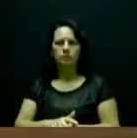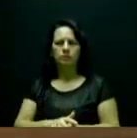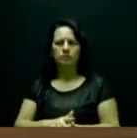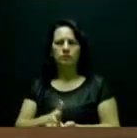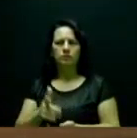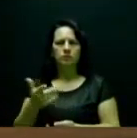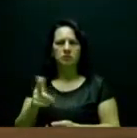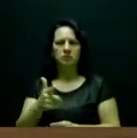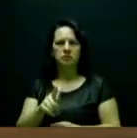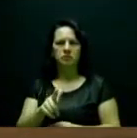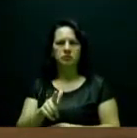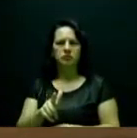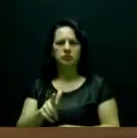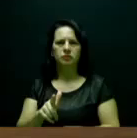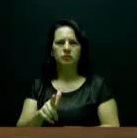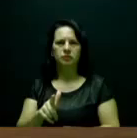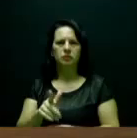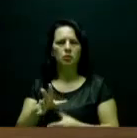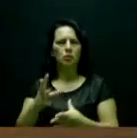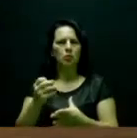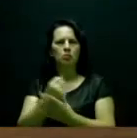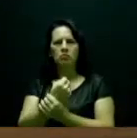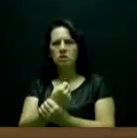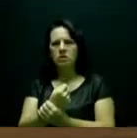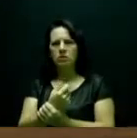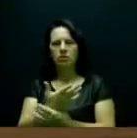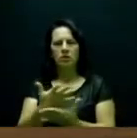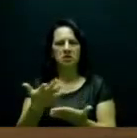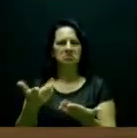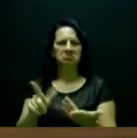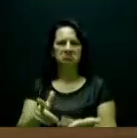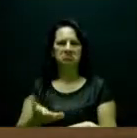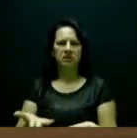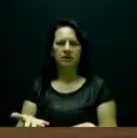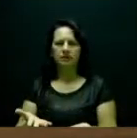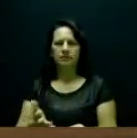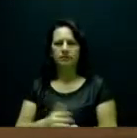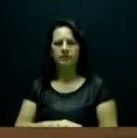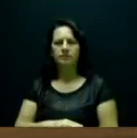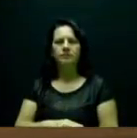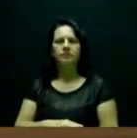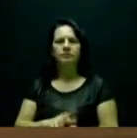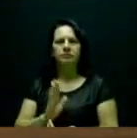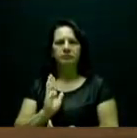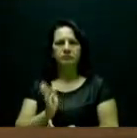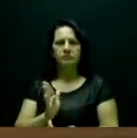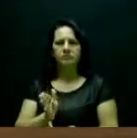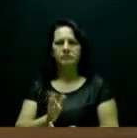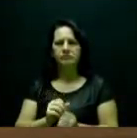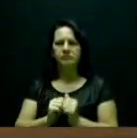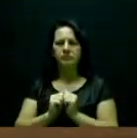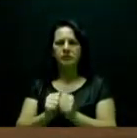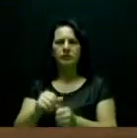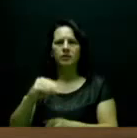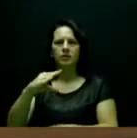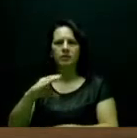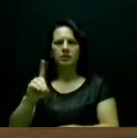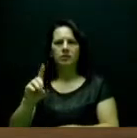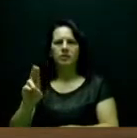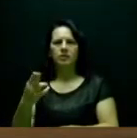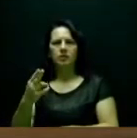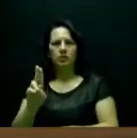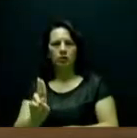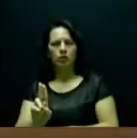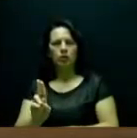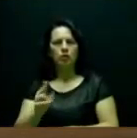não se tem uma segurança, não se tem o que falar mais. A gente já foi até o CDHU, ao governo do